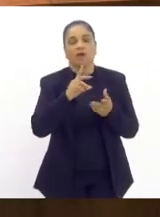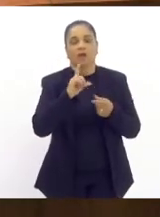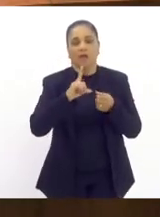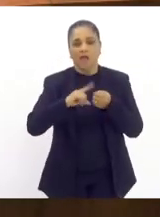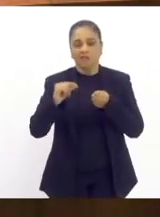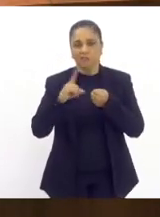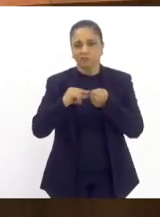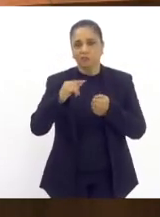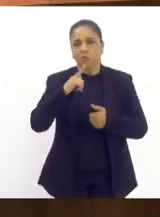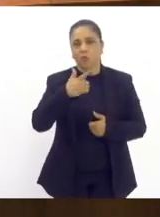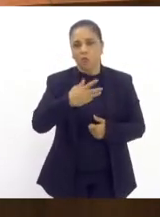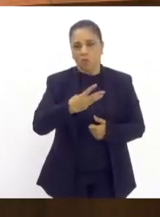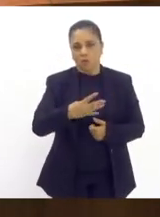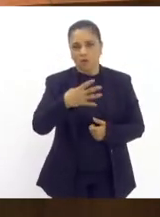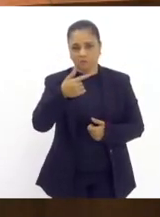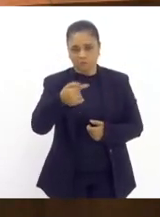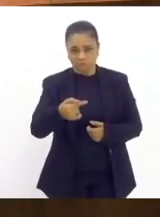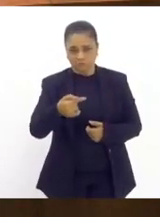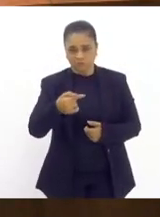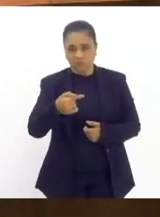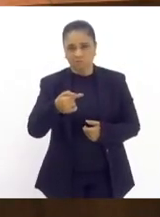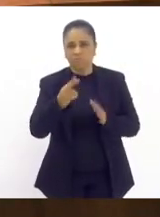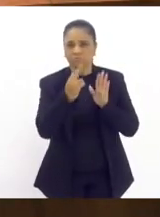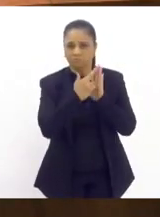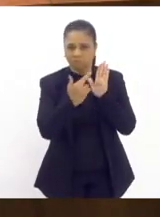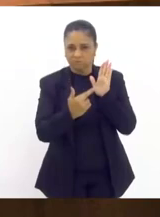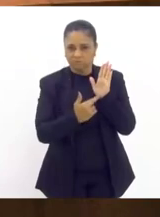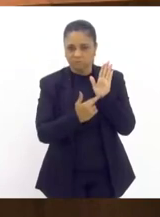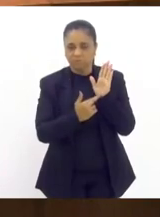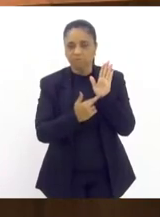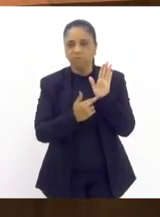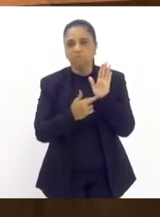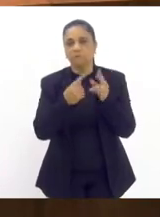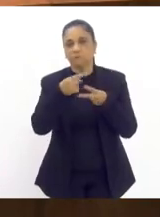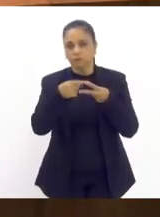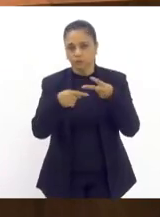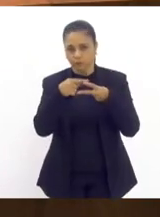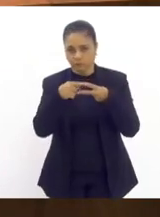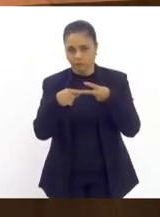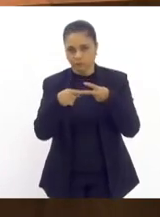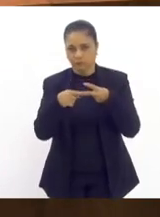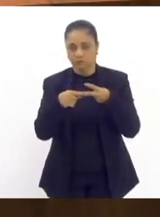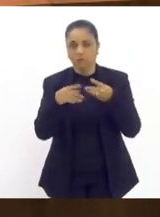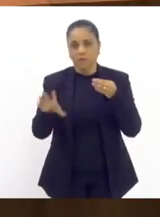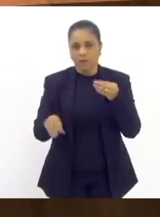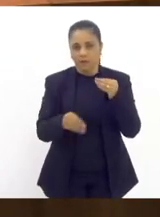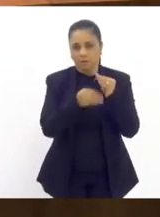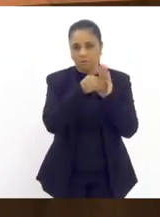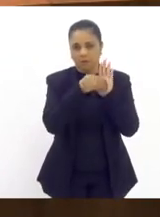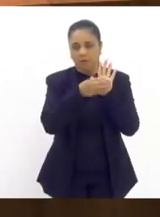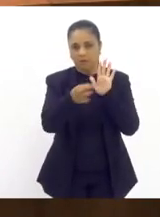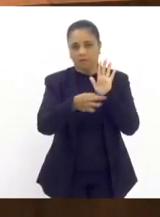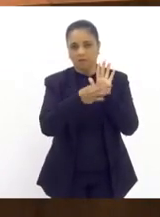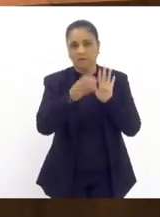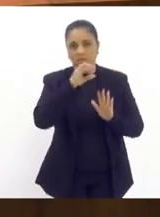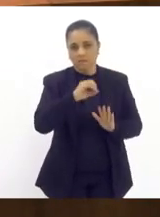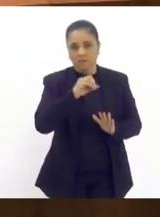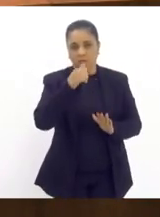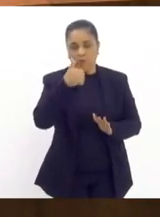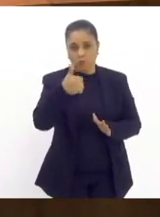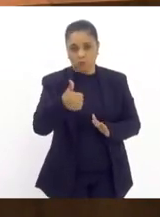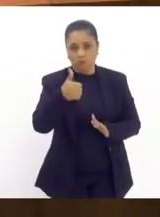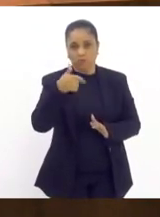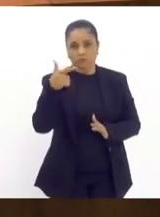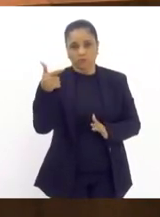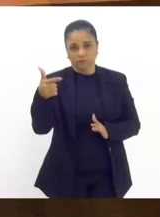dois duas iniciativas é justamente o o emenda constitucional 01 de 23 e